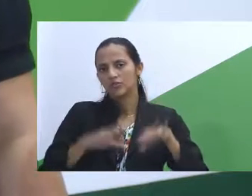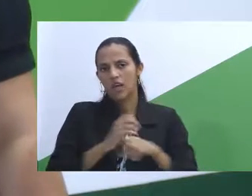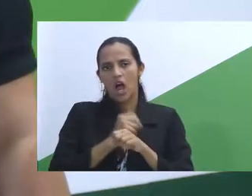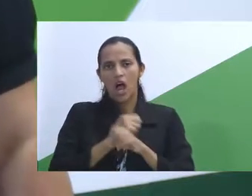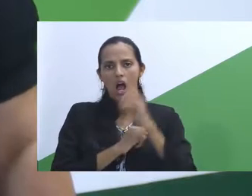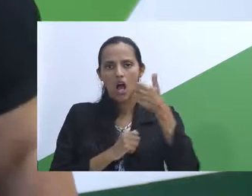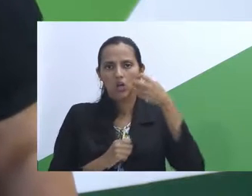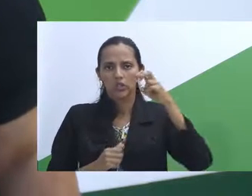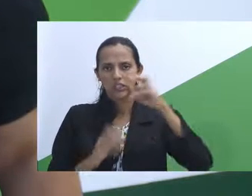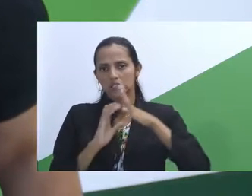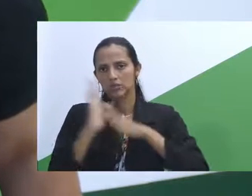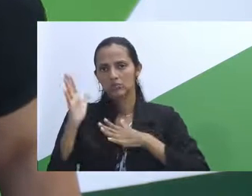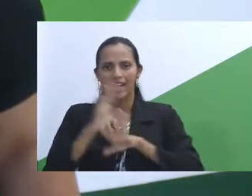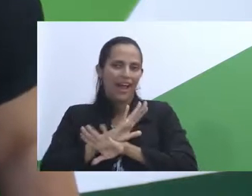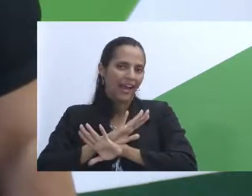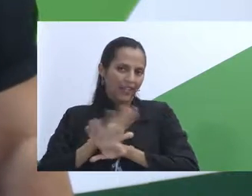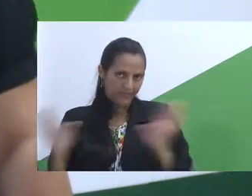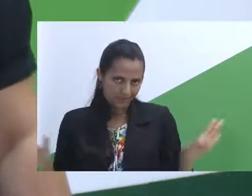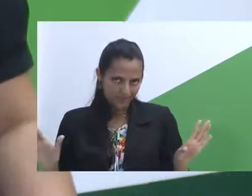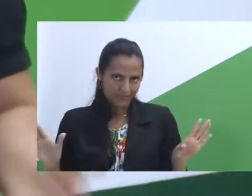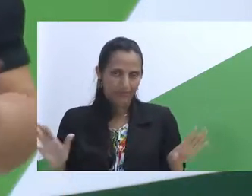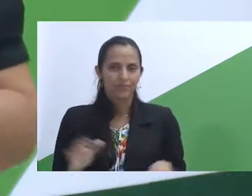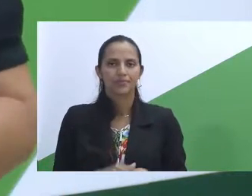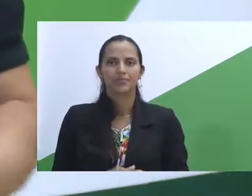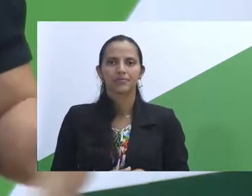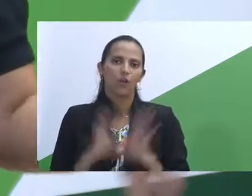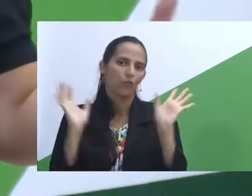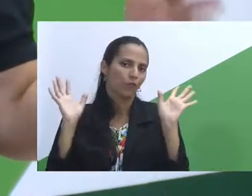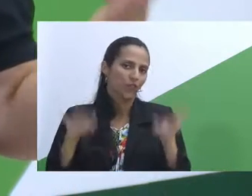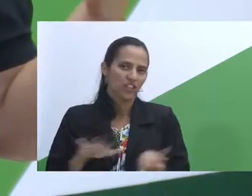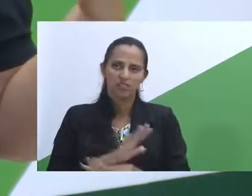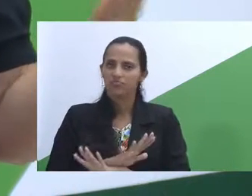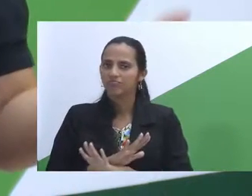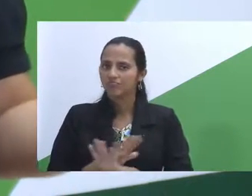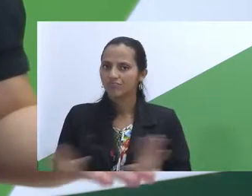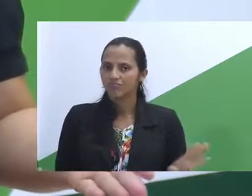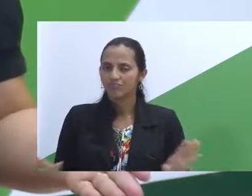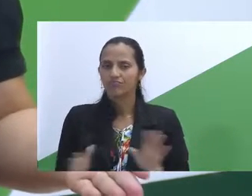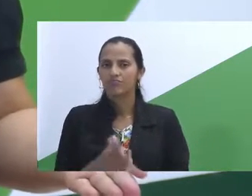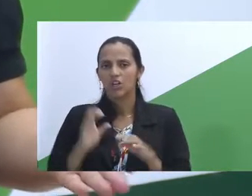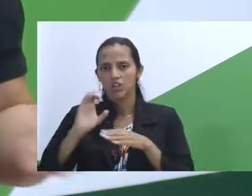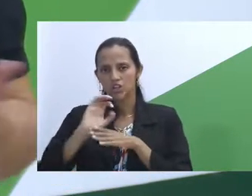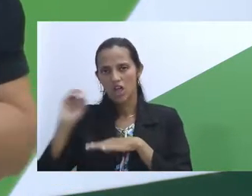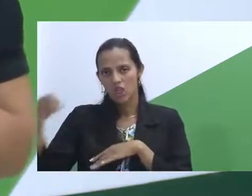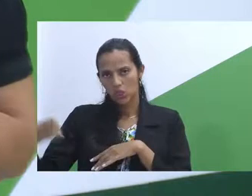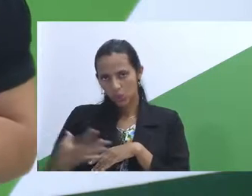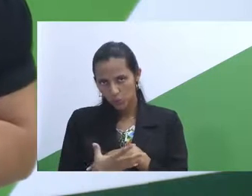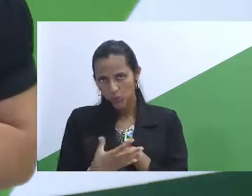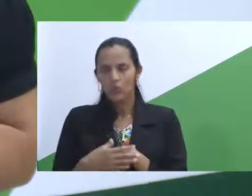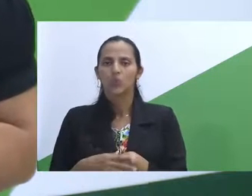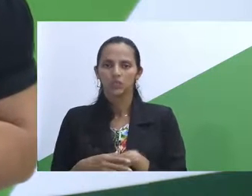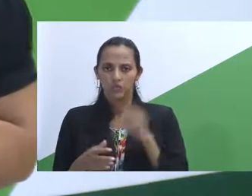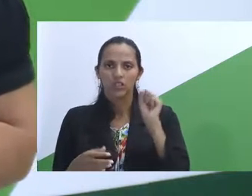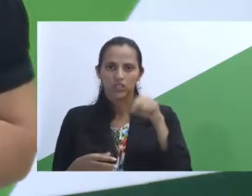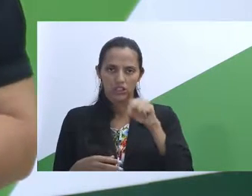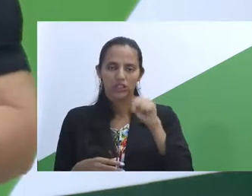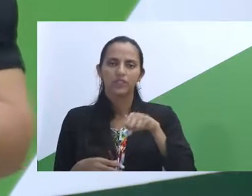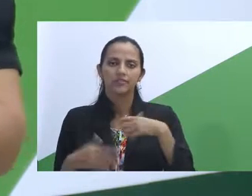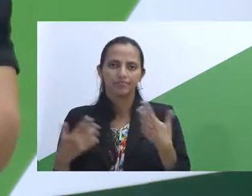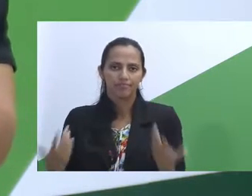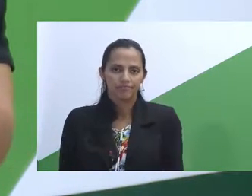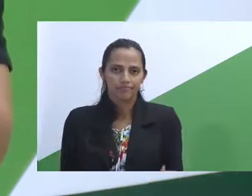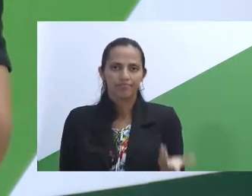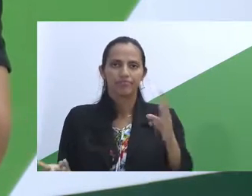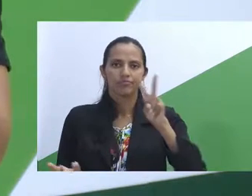anos de governo do Vargas, né? Finalizou, então, aí, o Estado Novo e, por incrível que pareça, Vargas